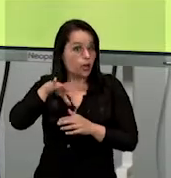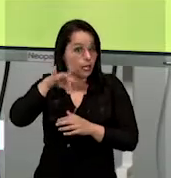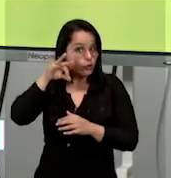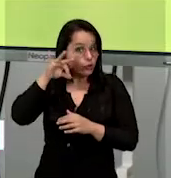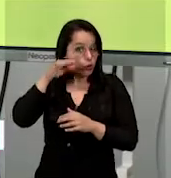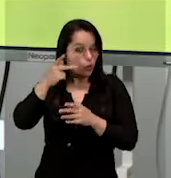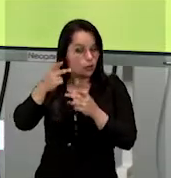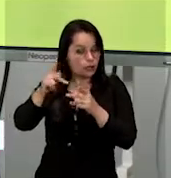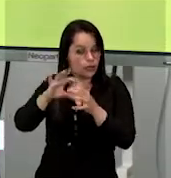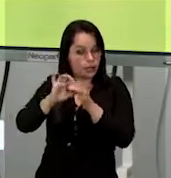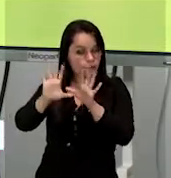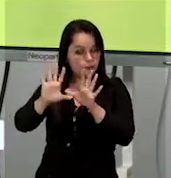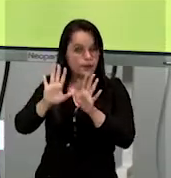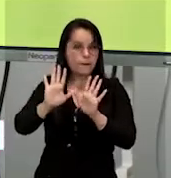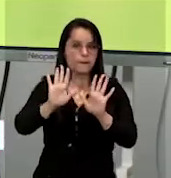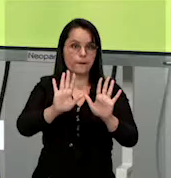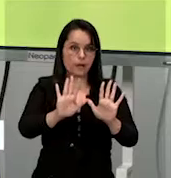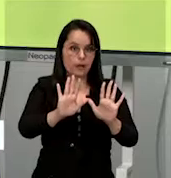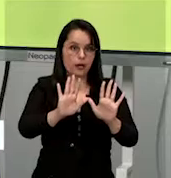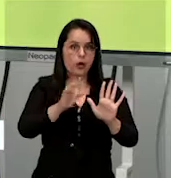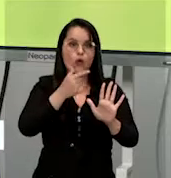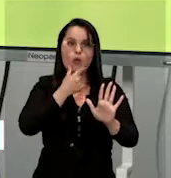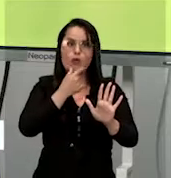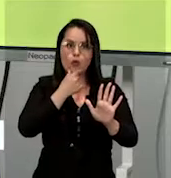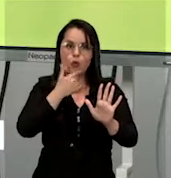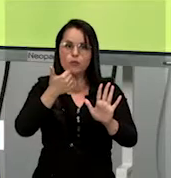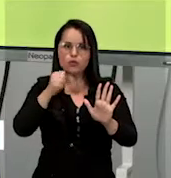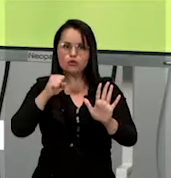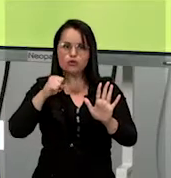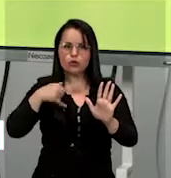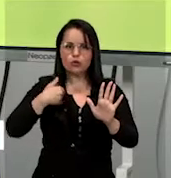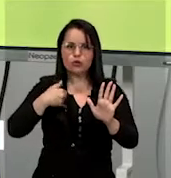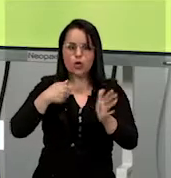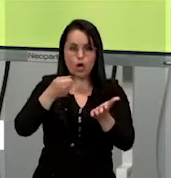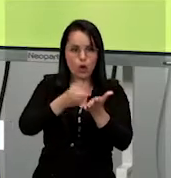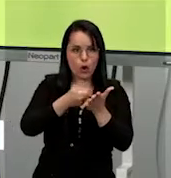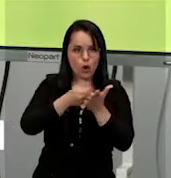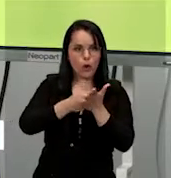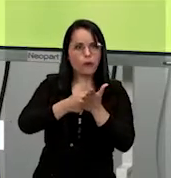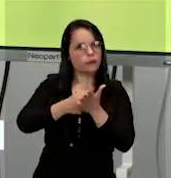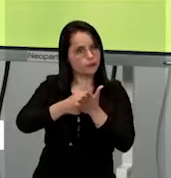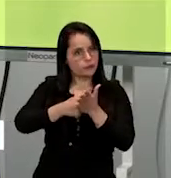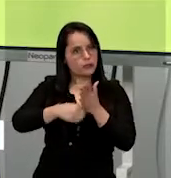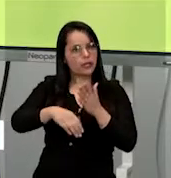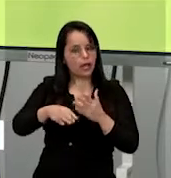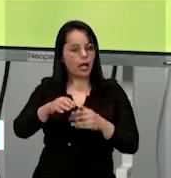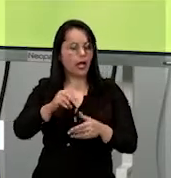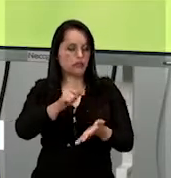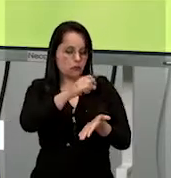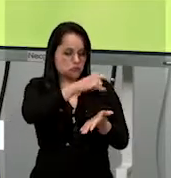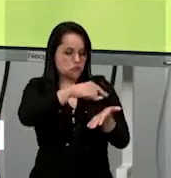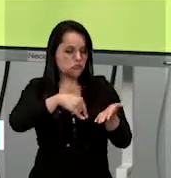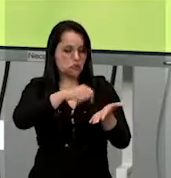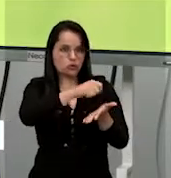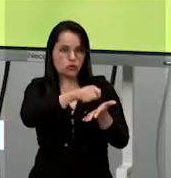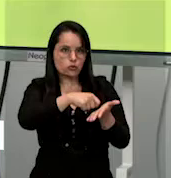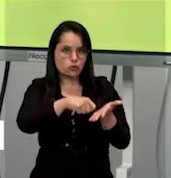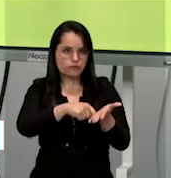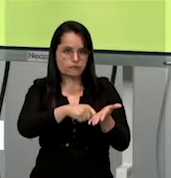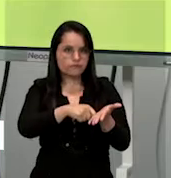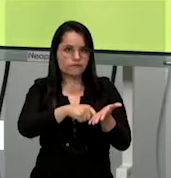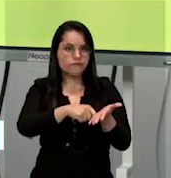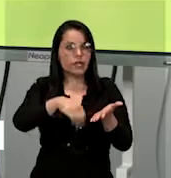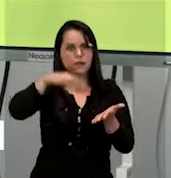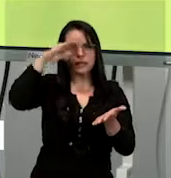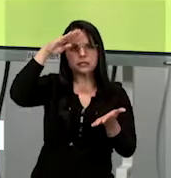dela. Mas o homem, quando ele faz 18 anos, ele é obrigado a se alistar para servir uma das forças armadas em nome do seu país,